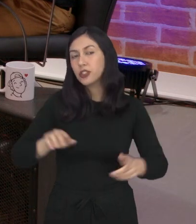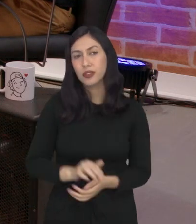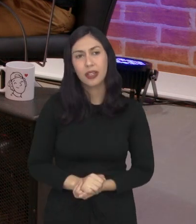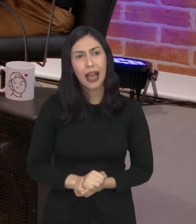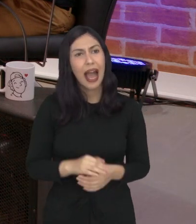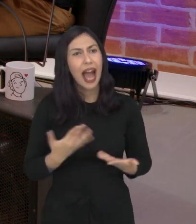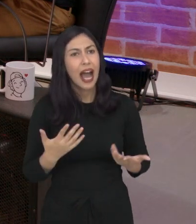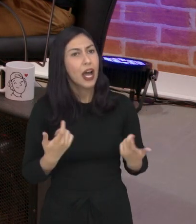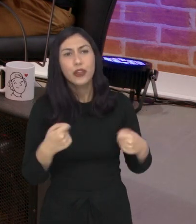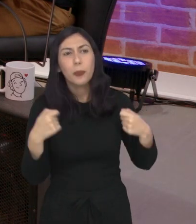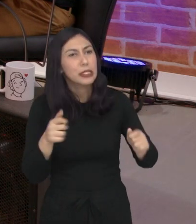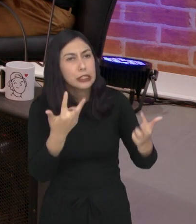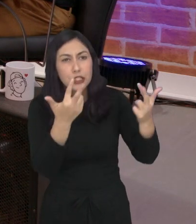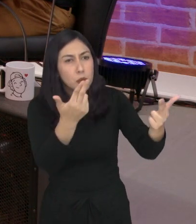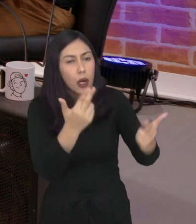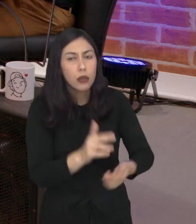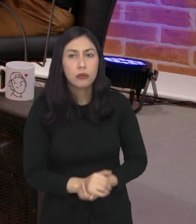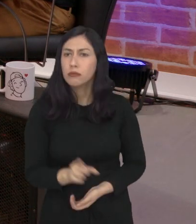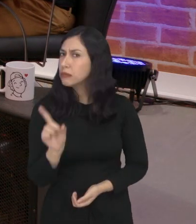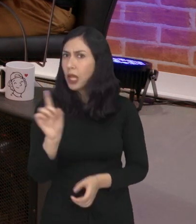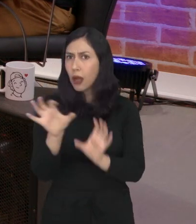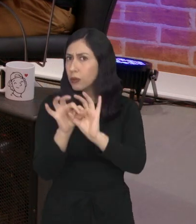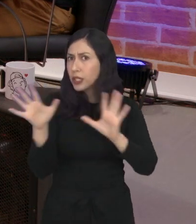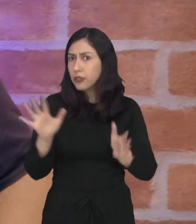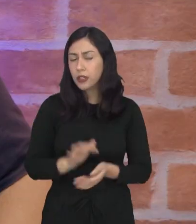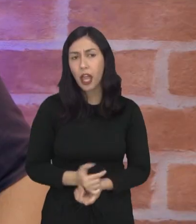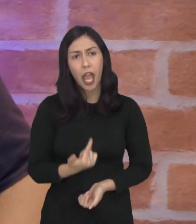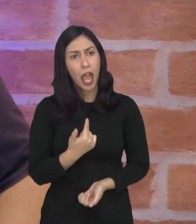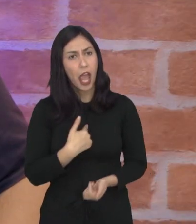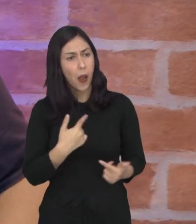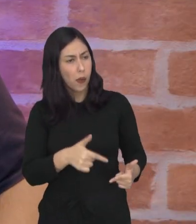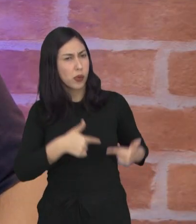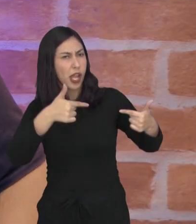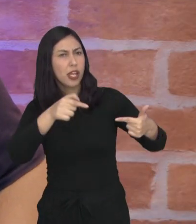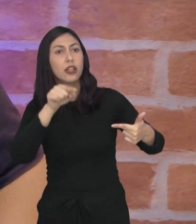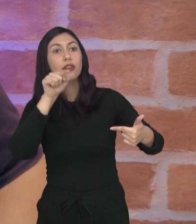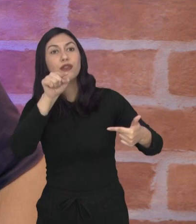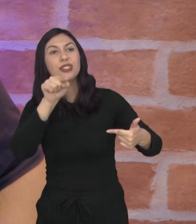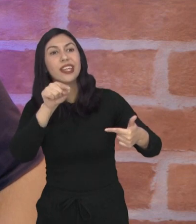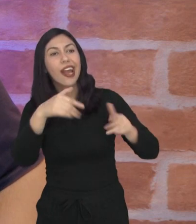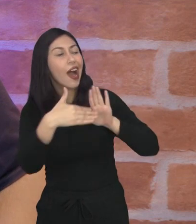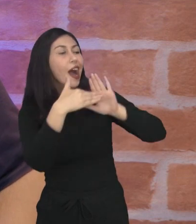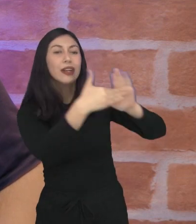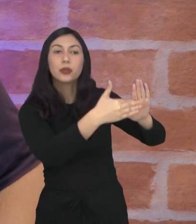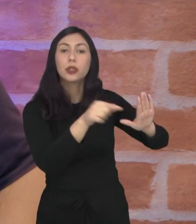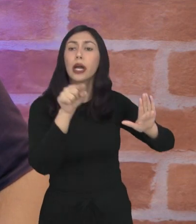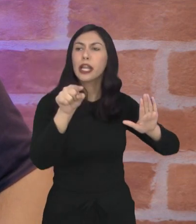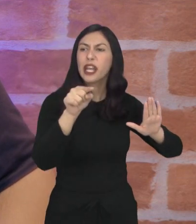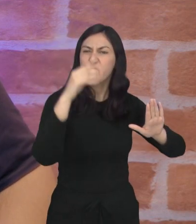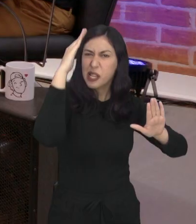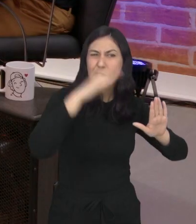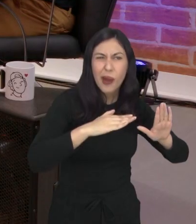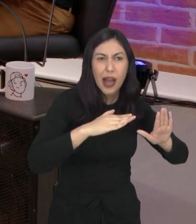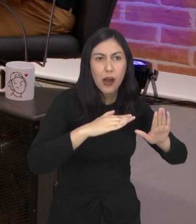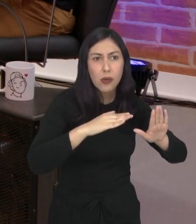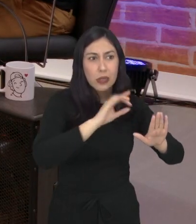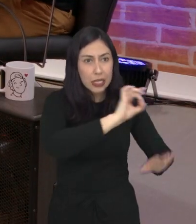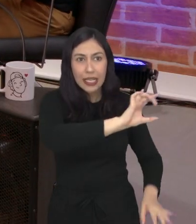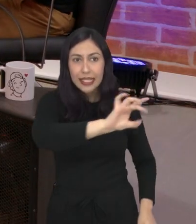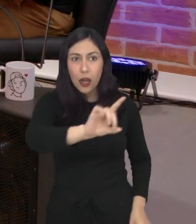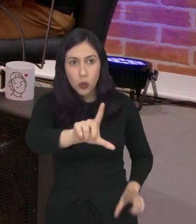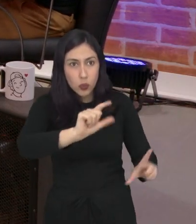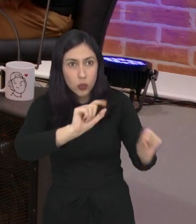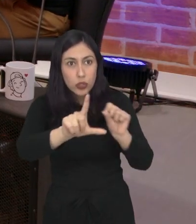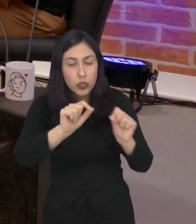nem todo mundo precisa ser guerreiro. Não, cada um pode ser o que quiser. Eu posso ser guerreiro, você pode ser o cara que ajuda os outros, aquele ali pode ser o que é o vilão. A pessoa escolhe o